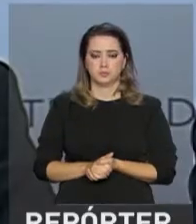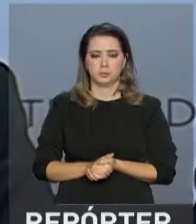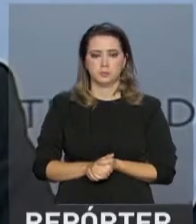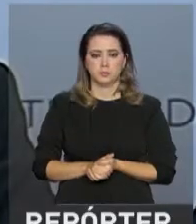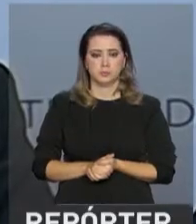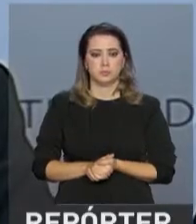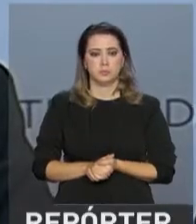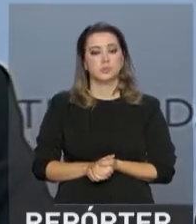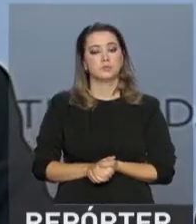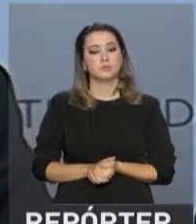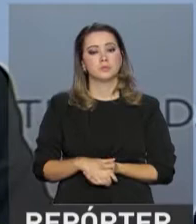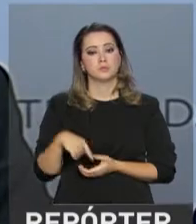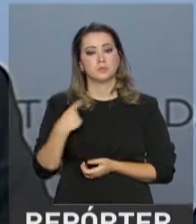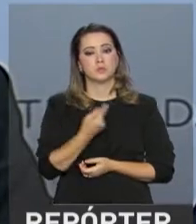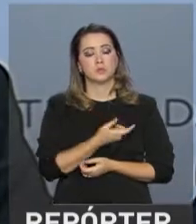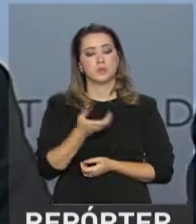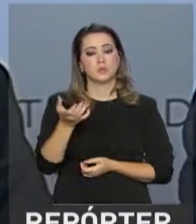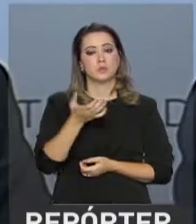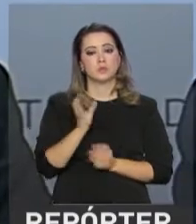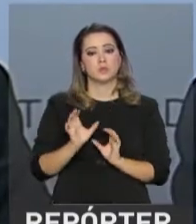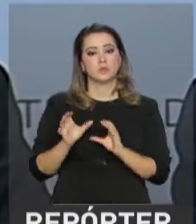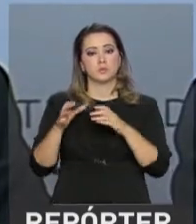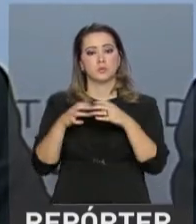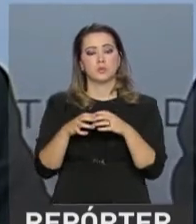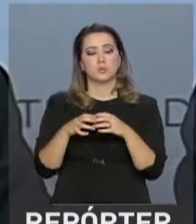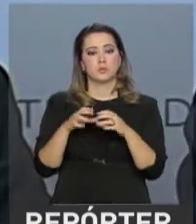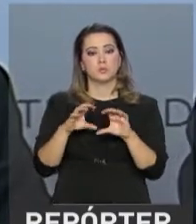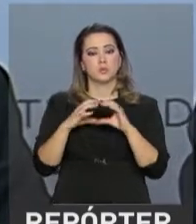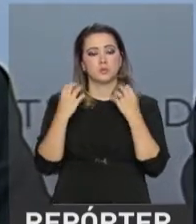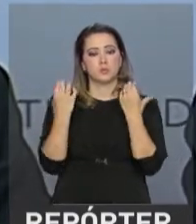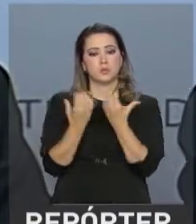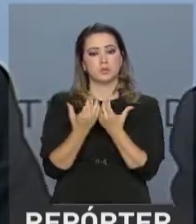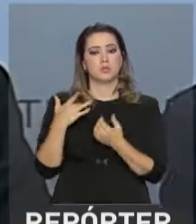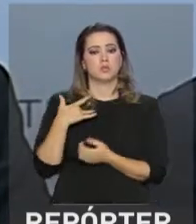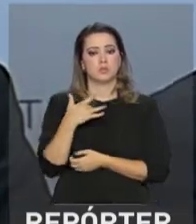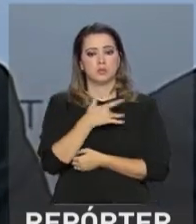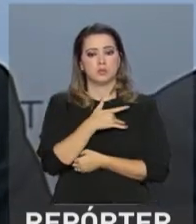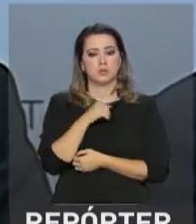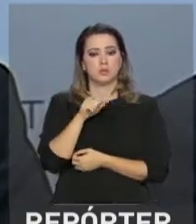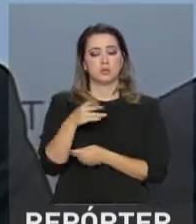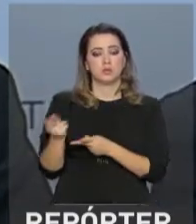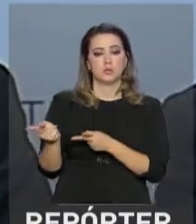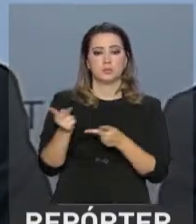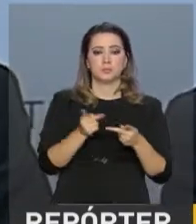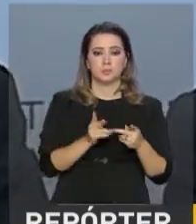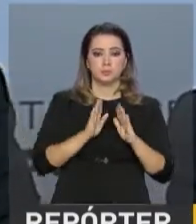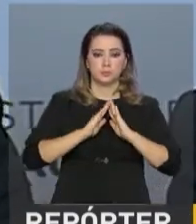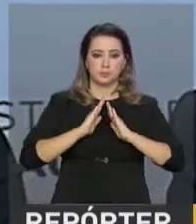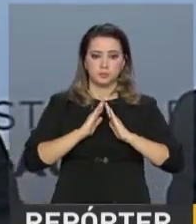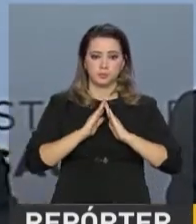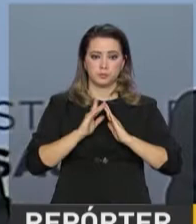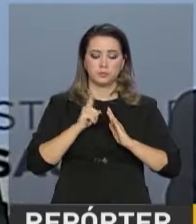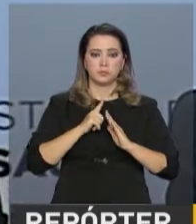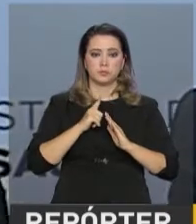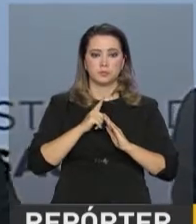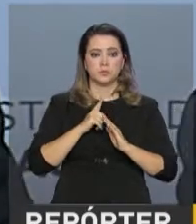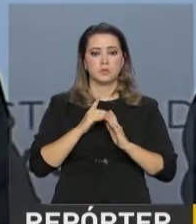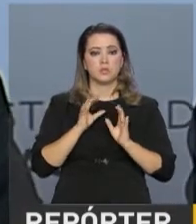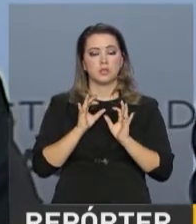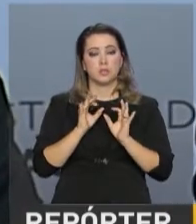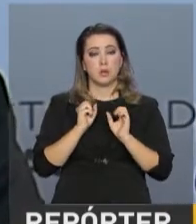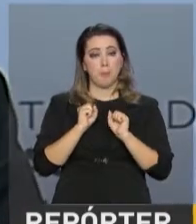queremos um agente comunitário de saúde que na visita domiciliar tenha resolutividade